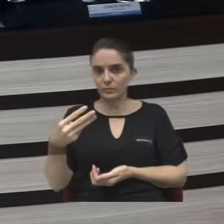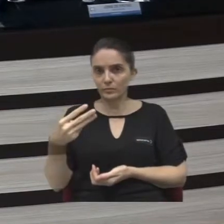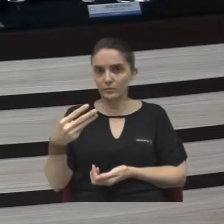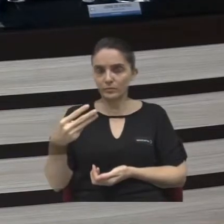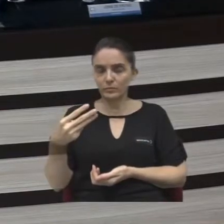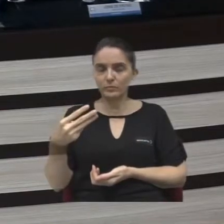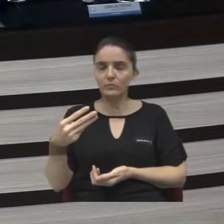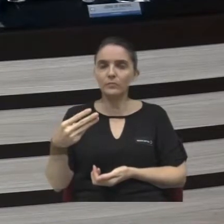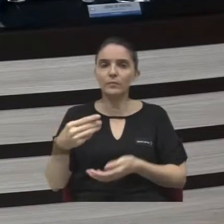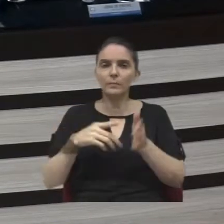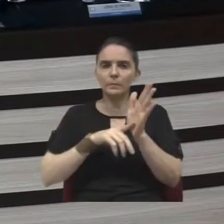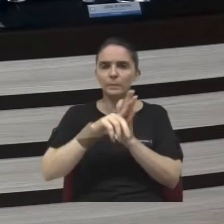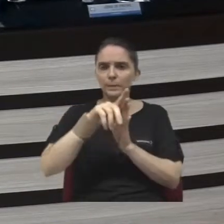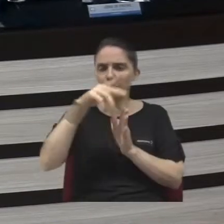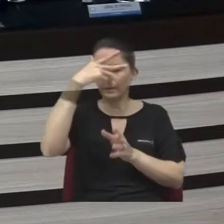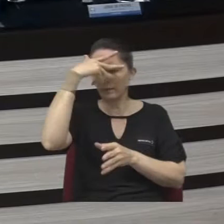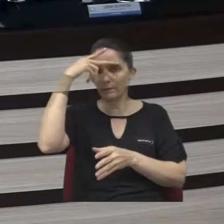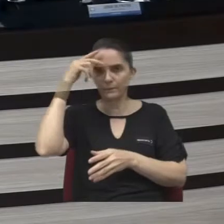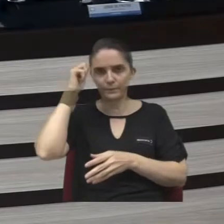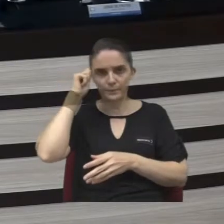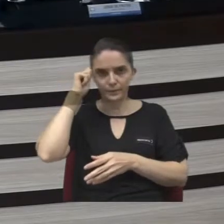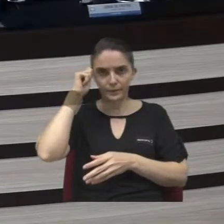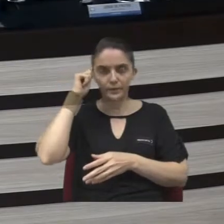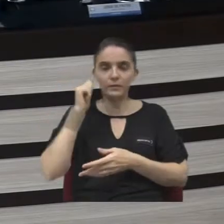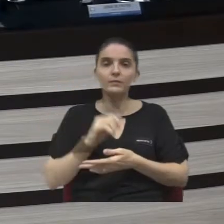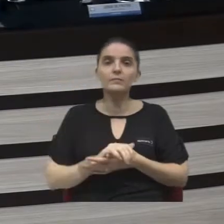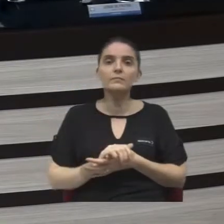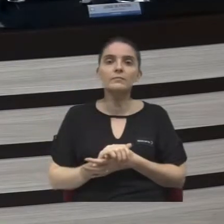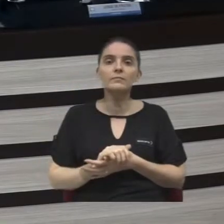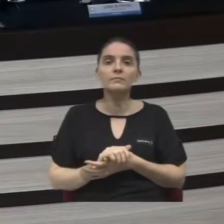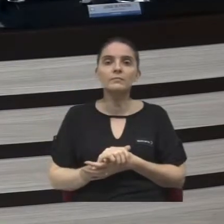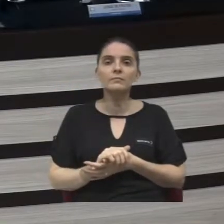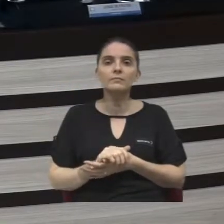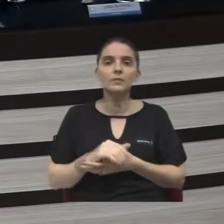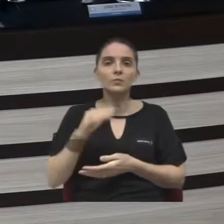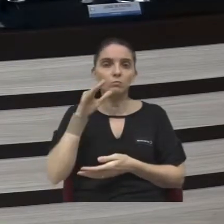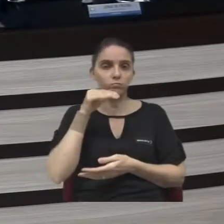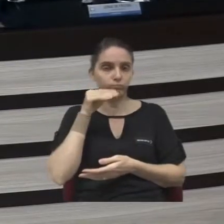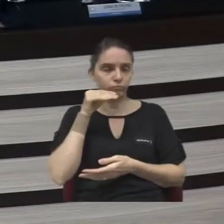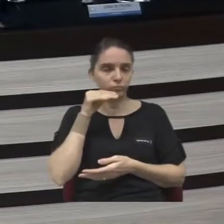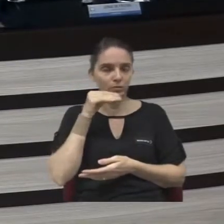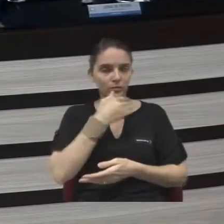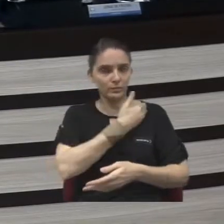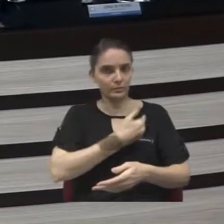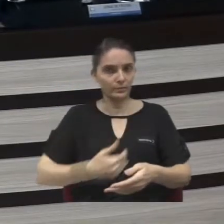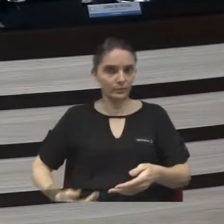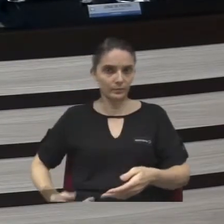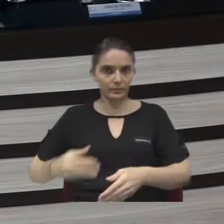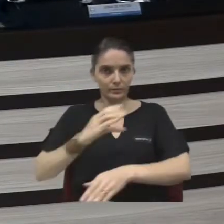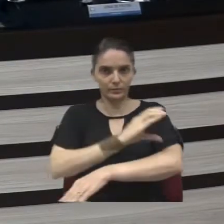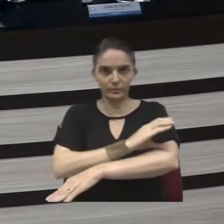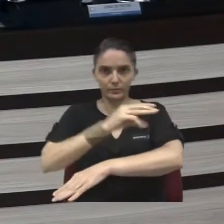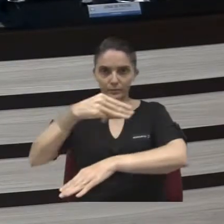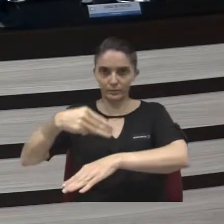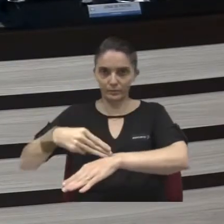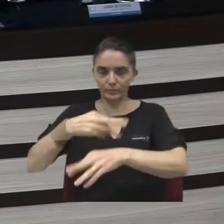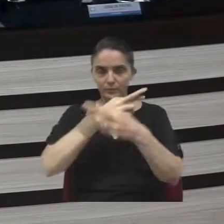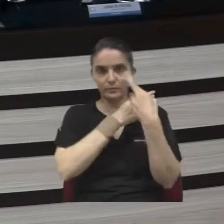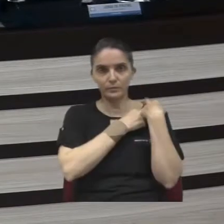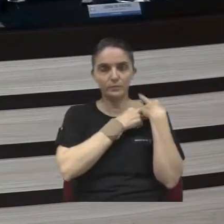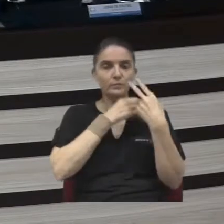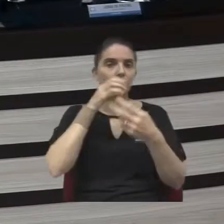153/2019 requer informações acerca de servidores públicos municipais do CEPROSOM. Autoria, vereadora Constância